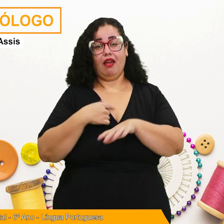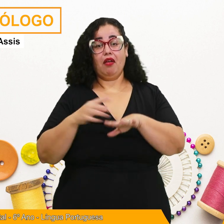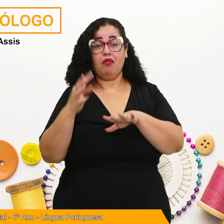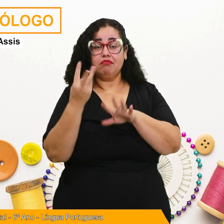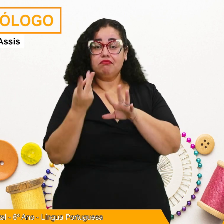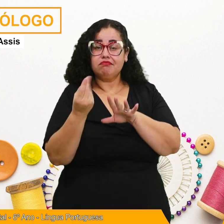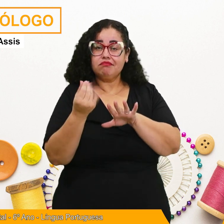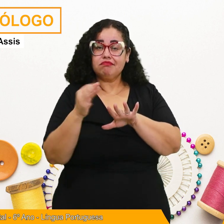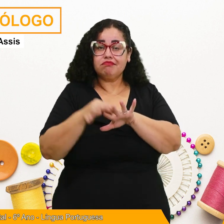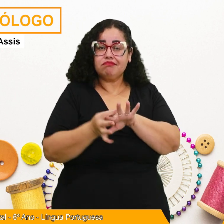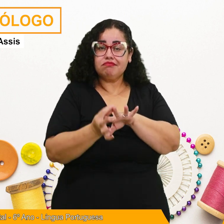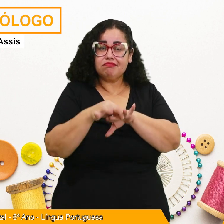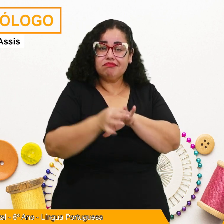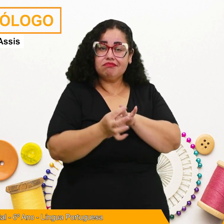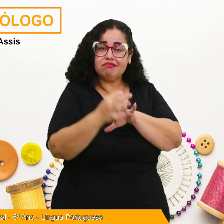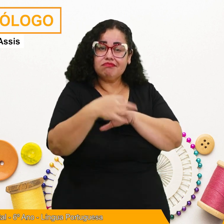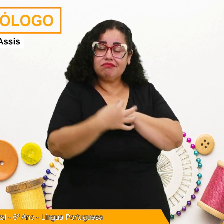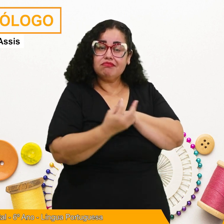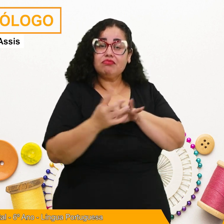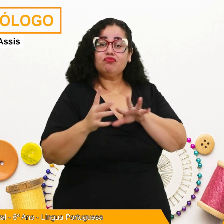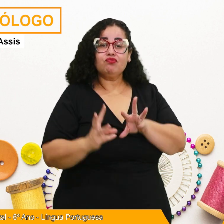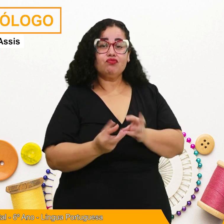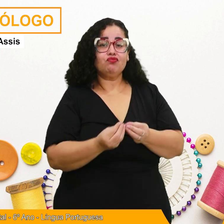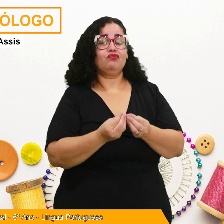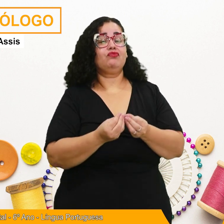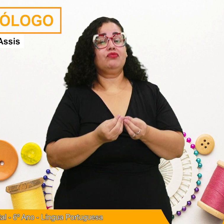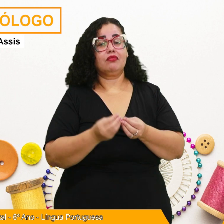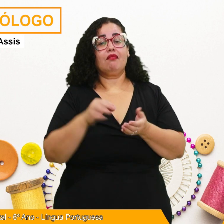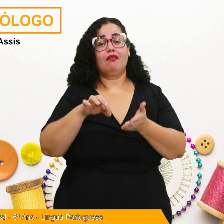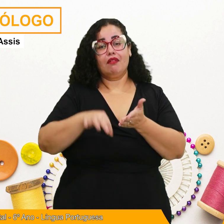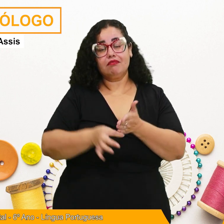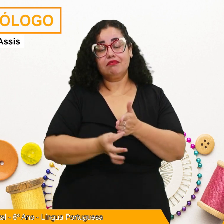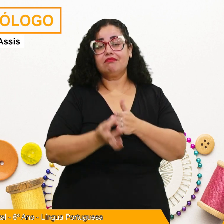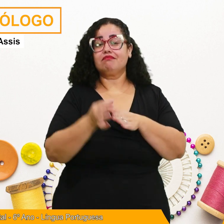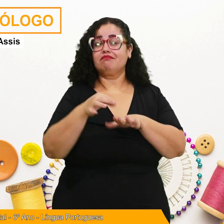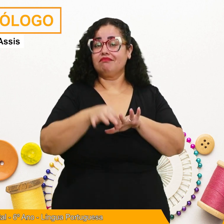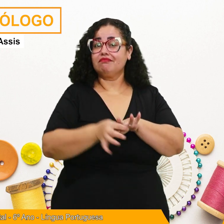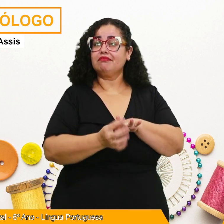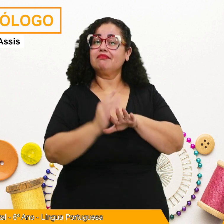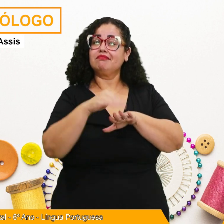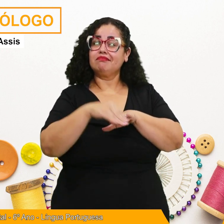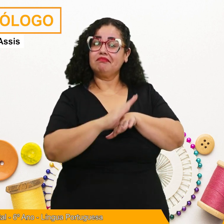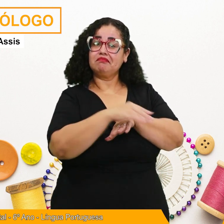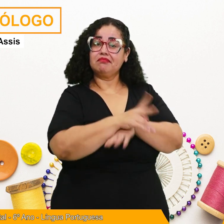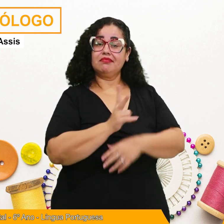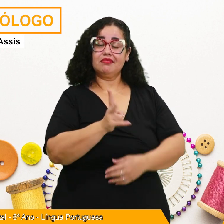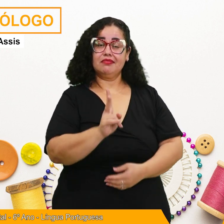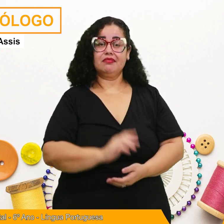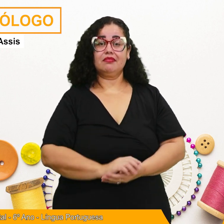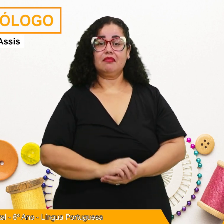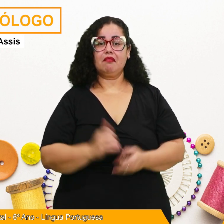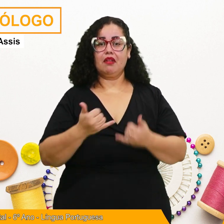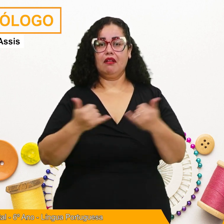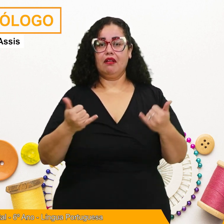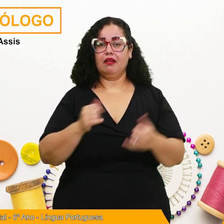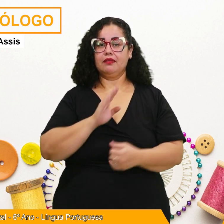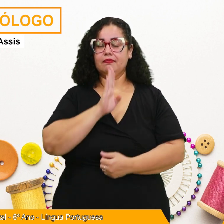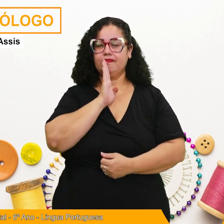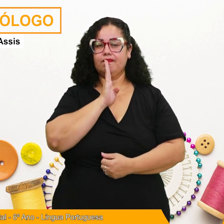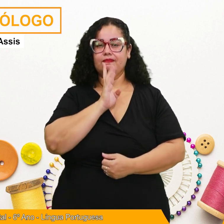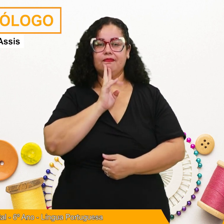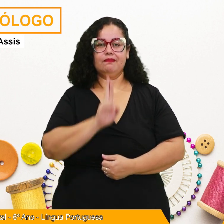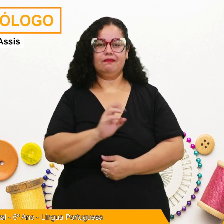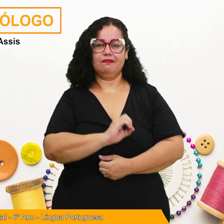dedos dela, unidinha a eles, furando abaixo e acima. A linha nada